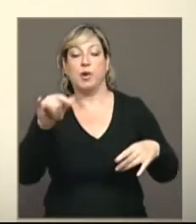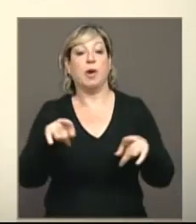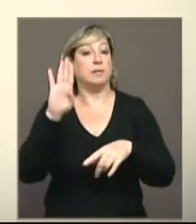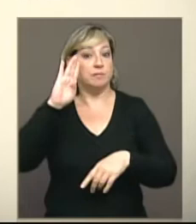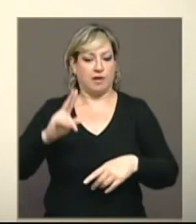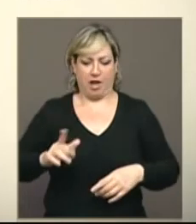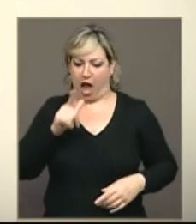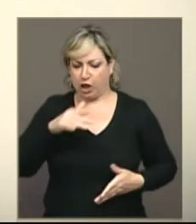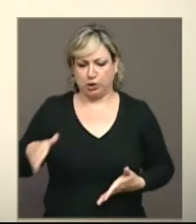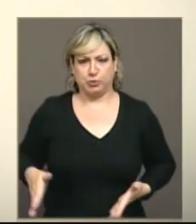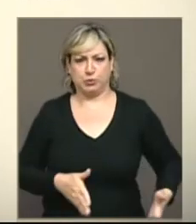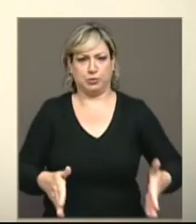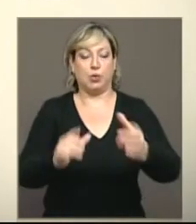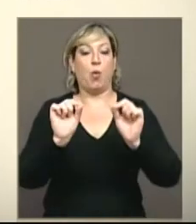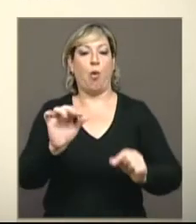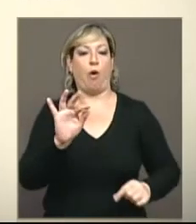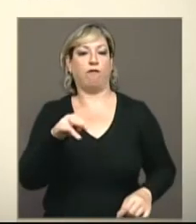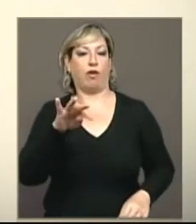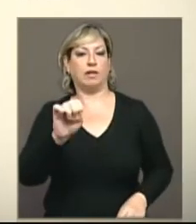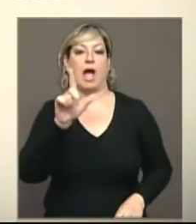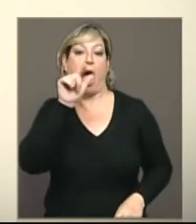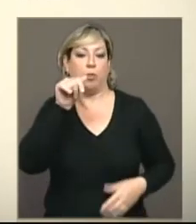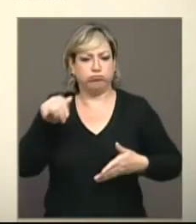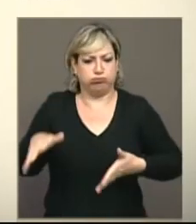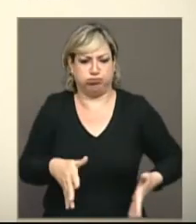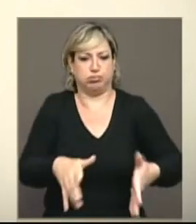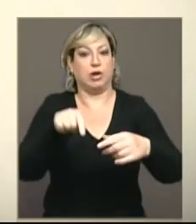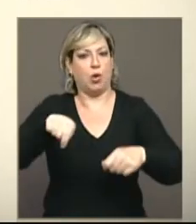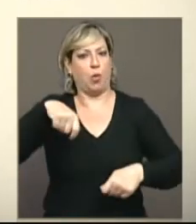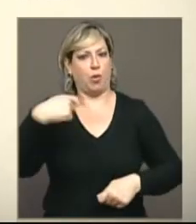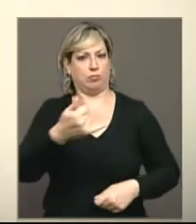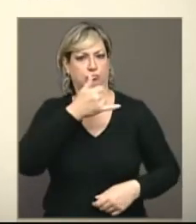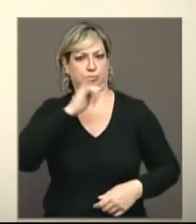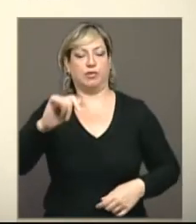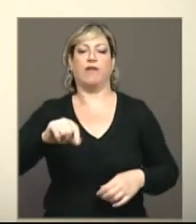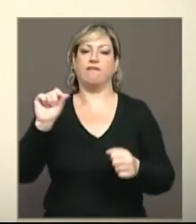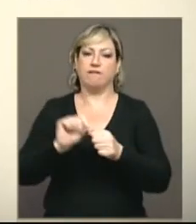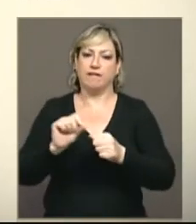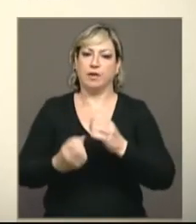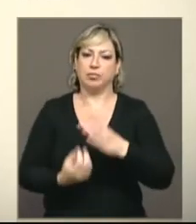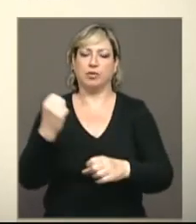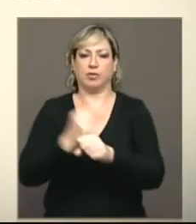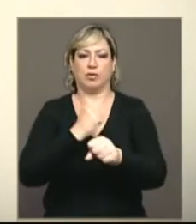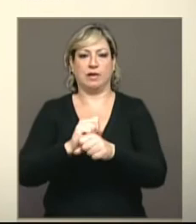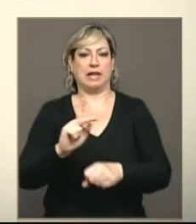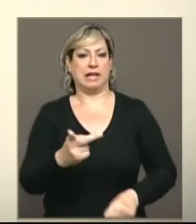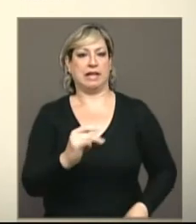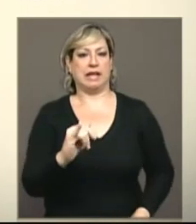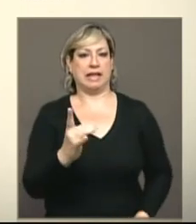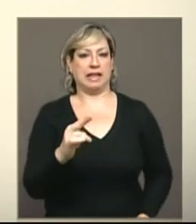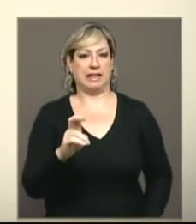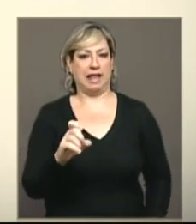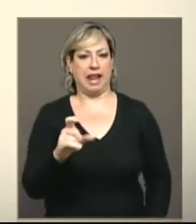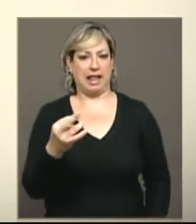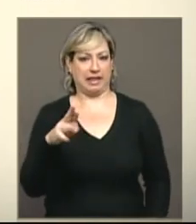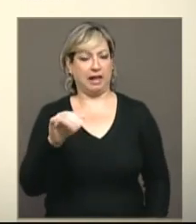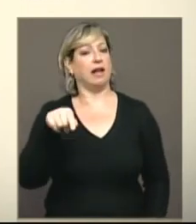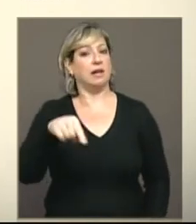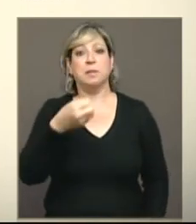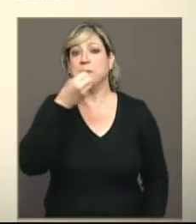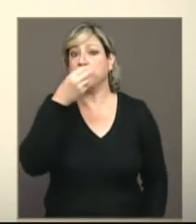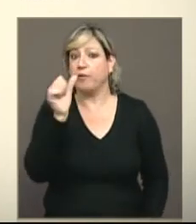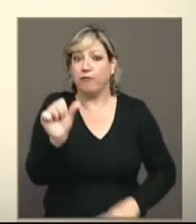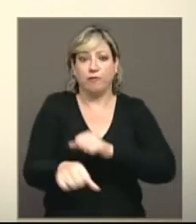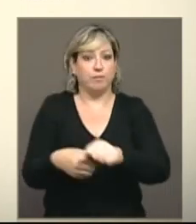rios da chamada fonte híd produzindo hidrelétricas a hidrelétrica é uma das fontes mais